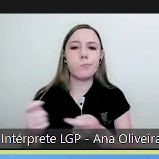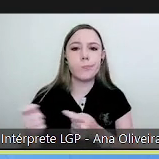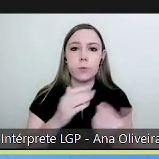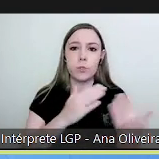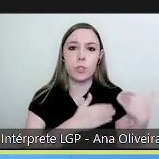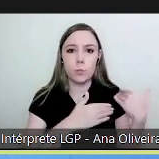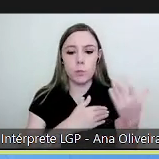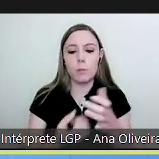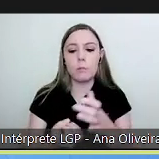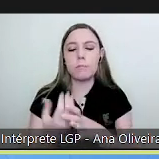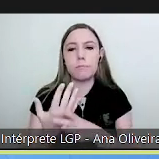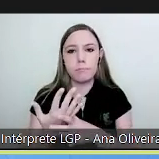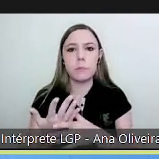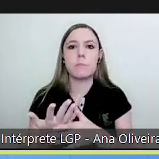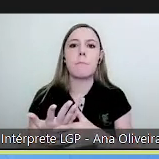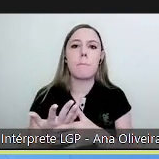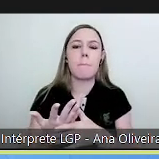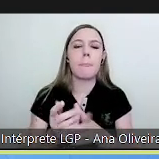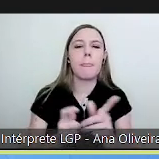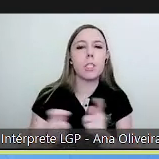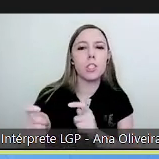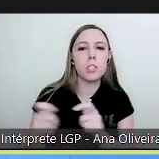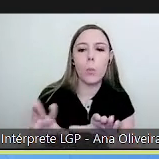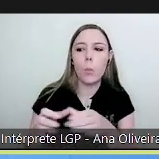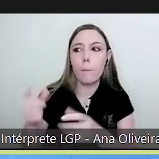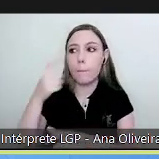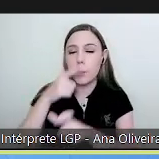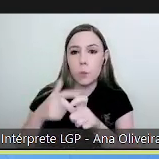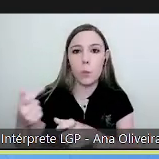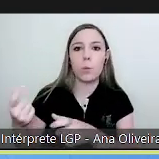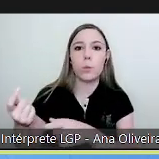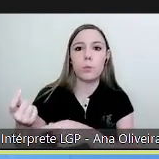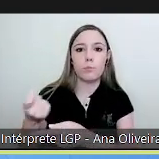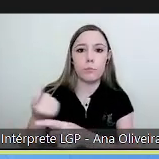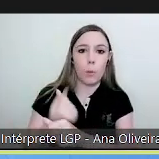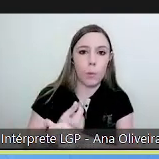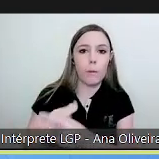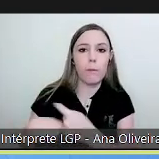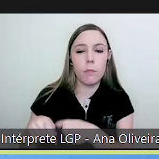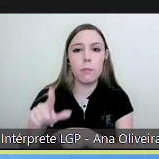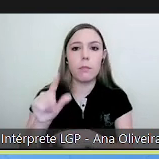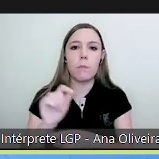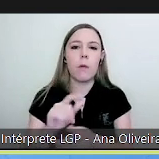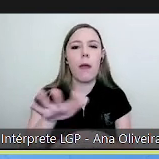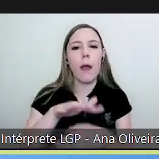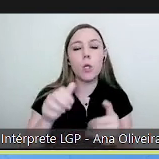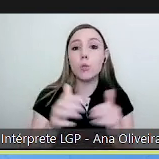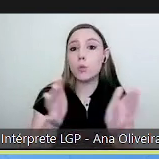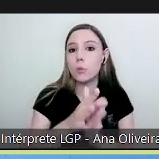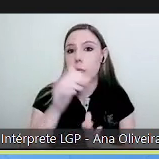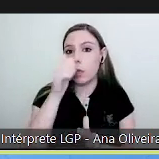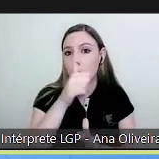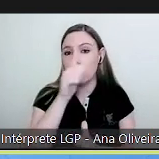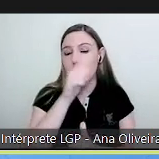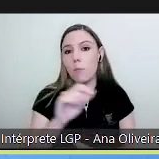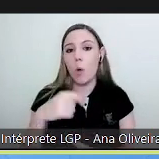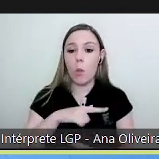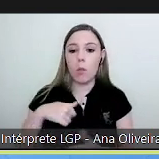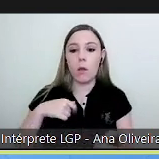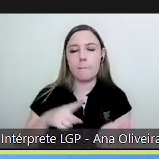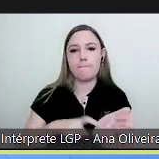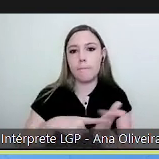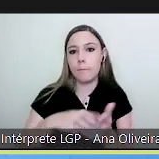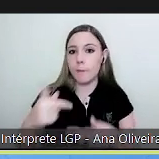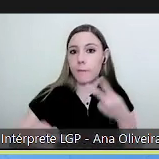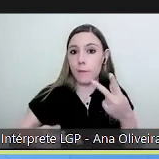cadeia de fornecedores, gestão de clientes, enfim, todas as áreas de atividade que temos necessidade de avaliar e de